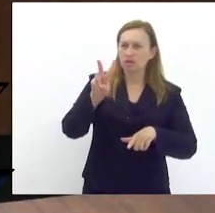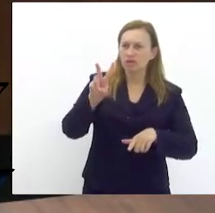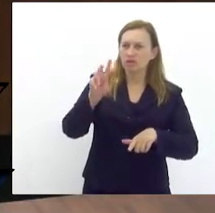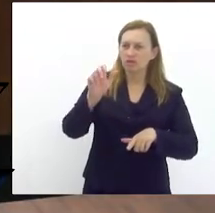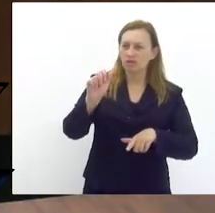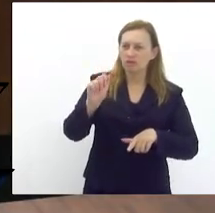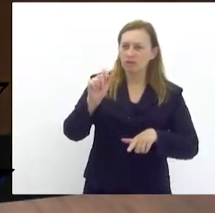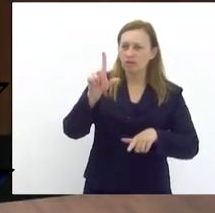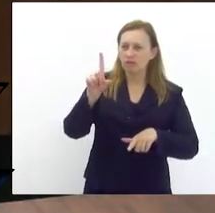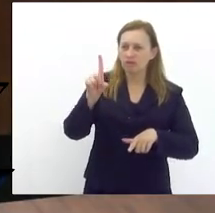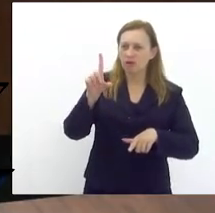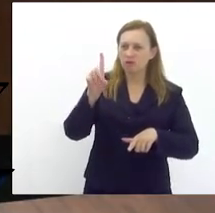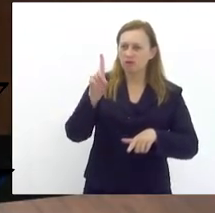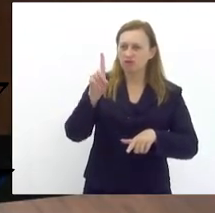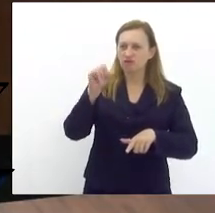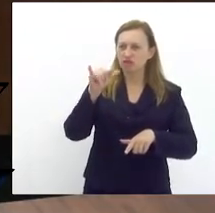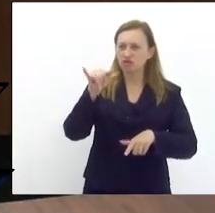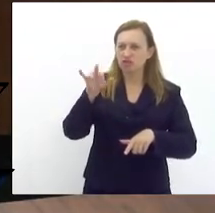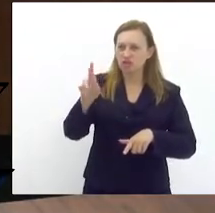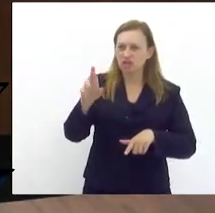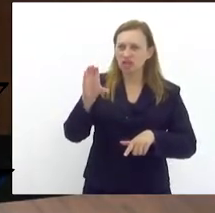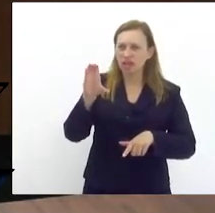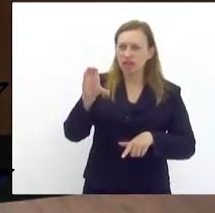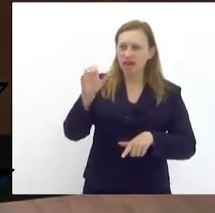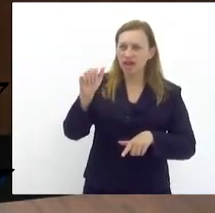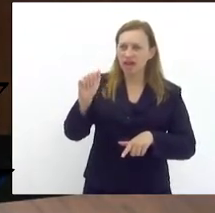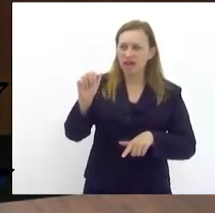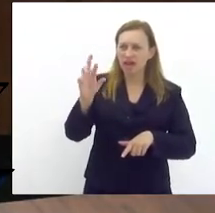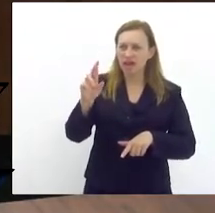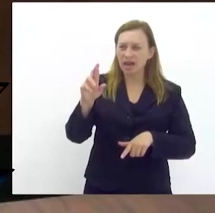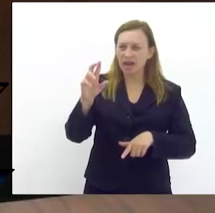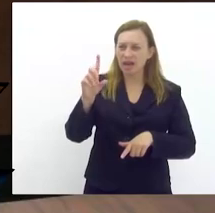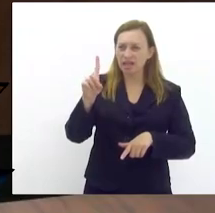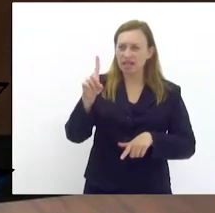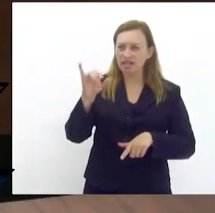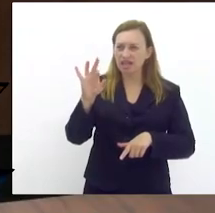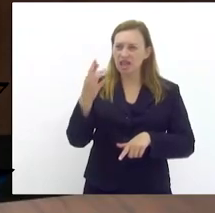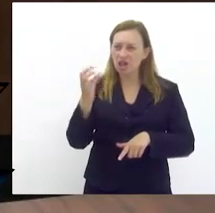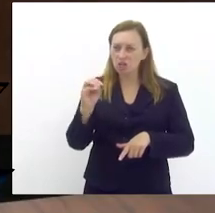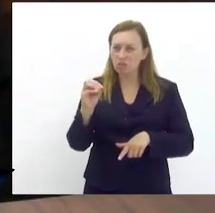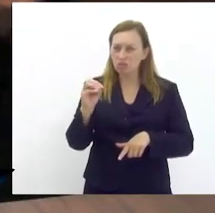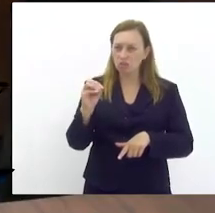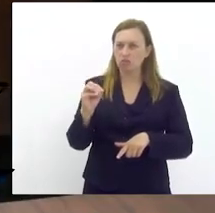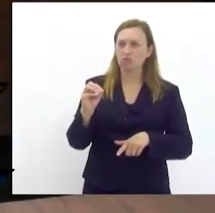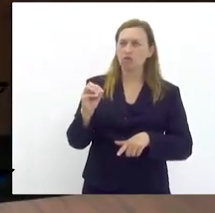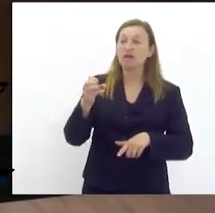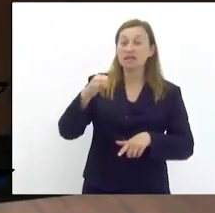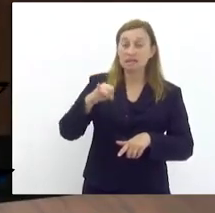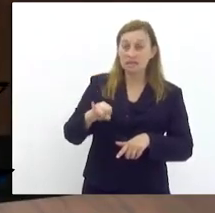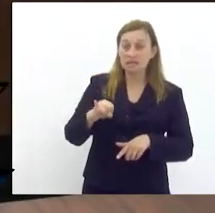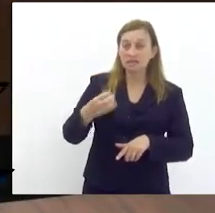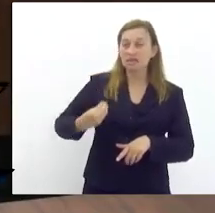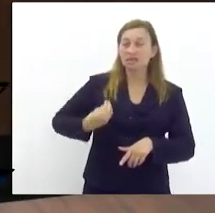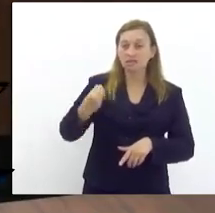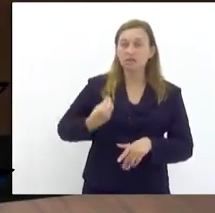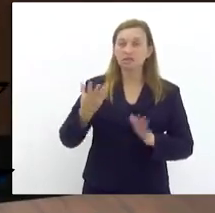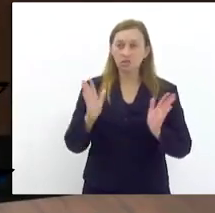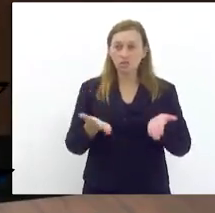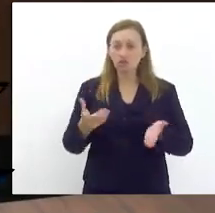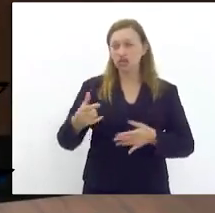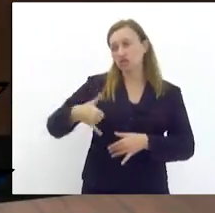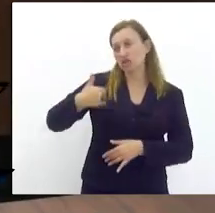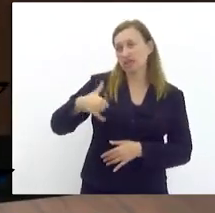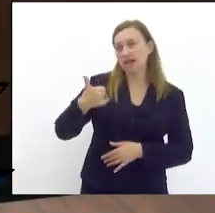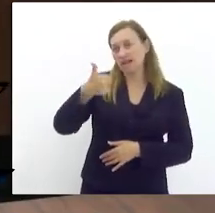onde 28 de julho Dom Valdir se fosse Vivo Faria 100 anos Nada